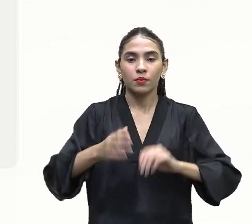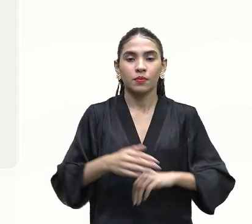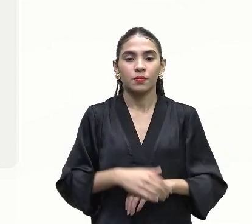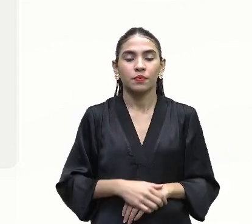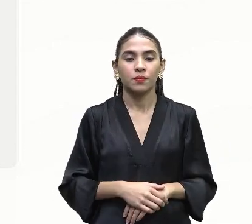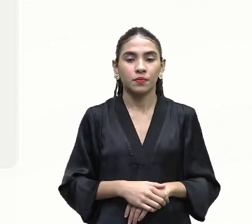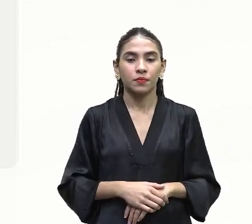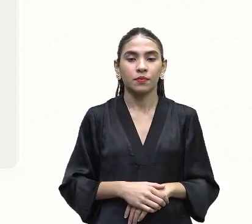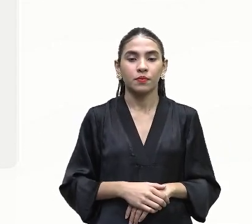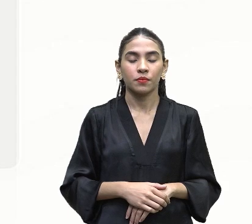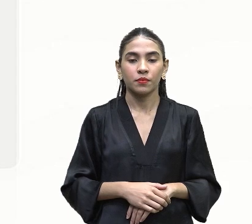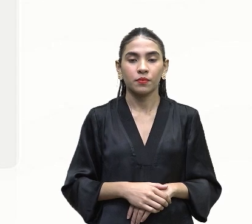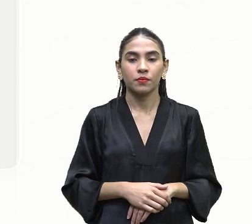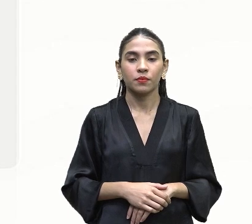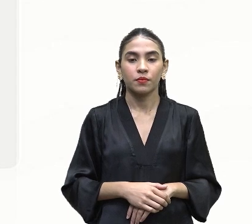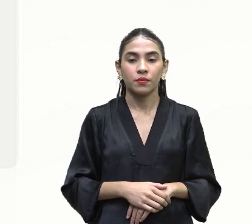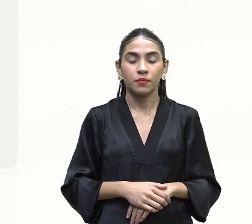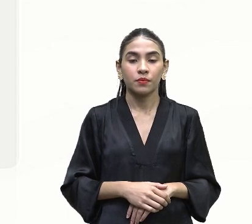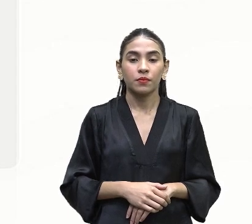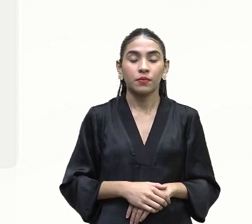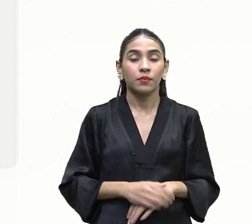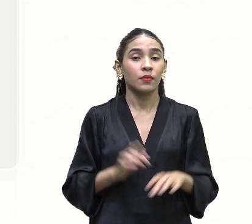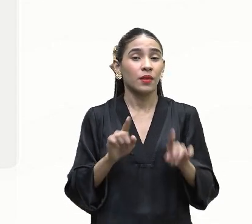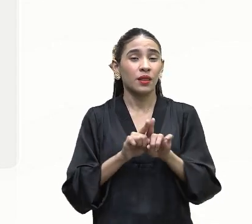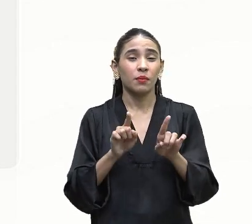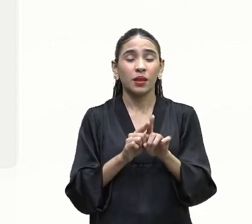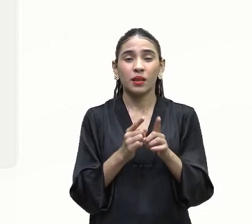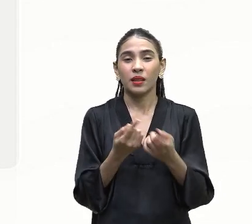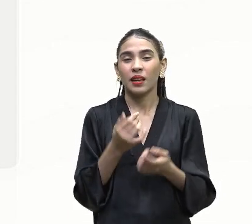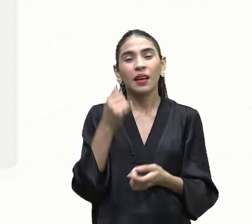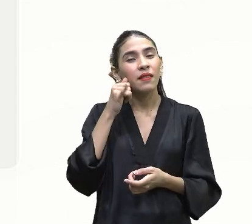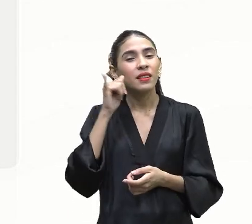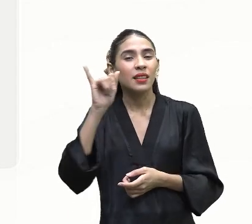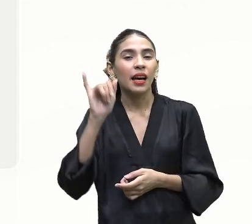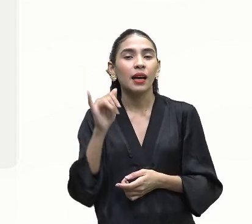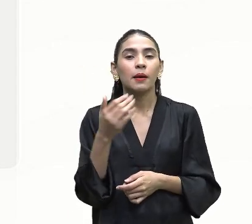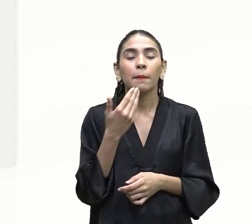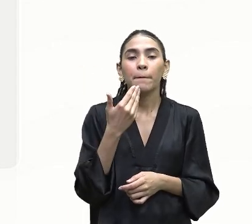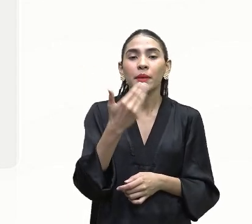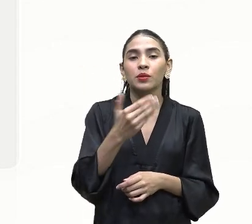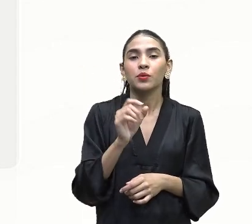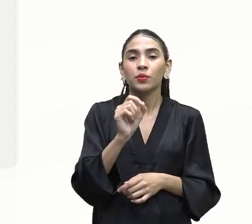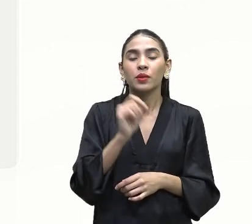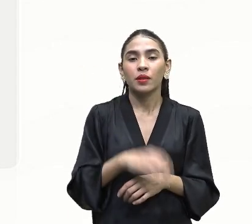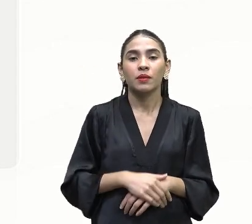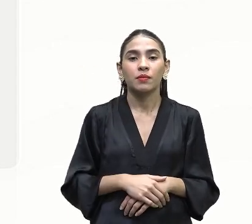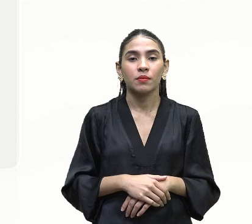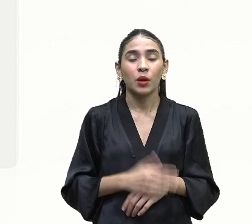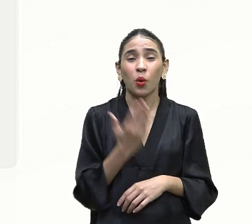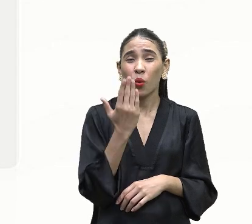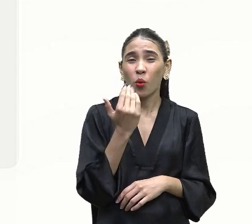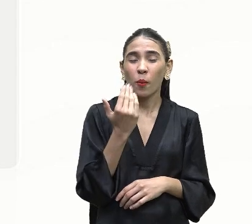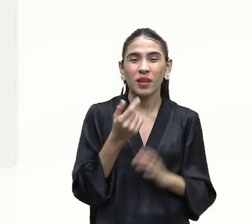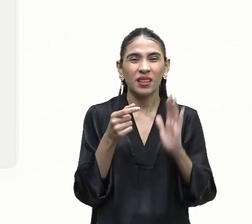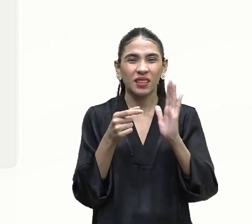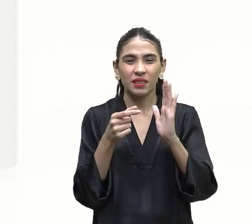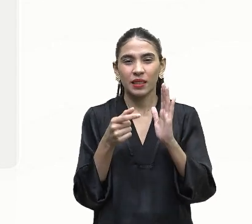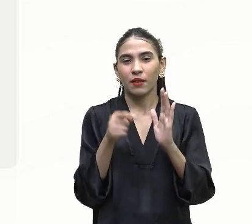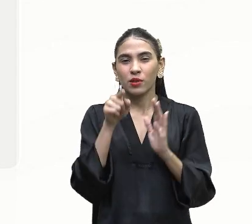só o que é mais necessário, não pedir tanto comida por